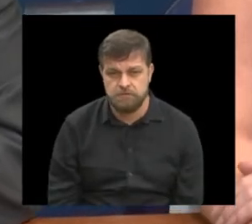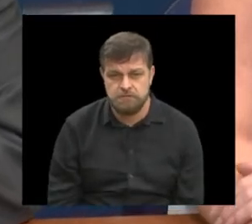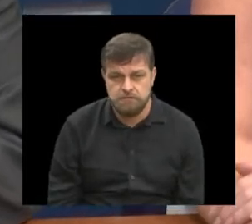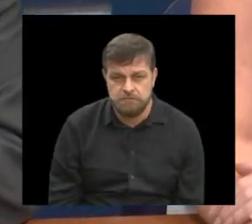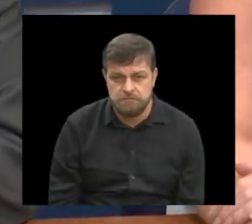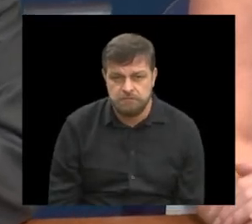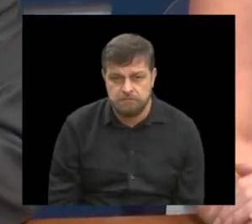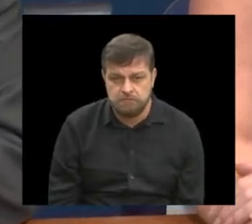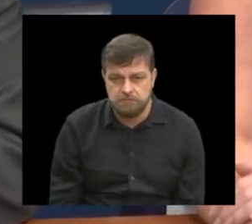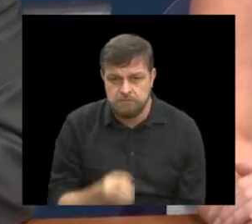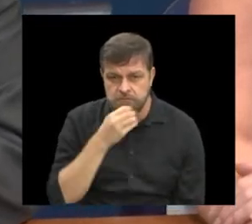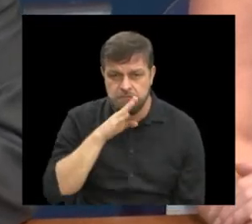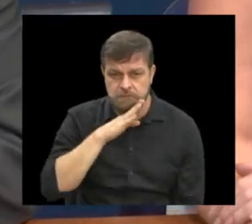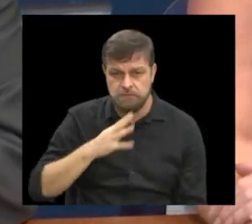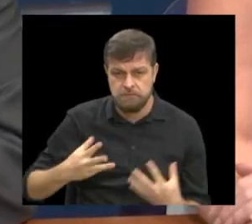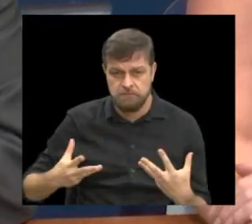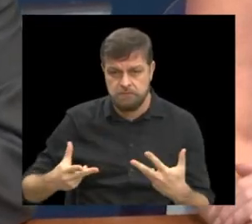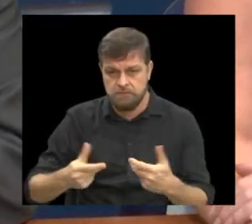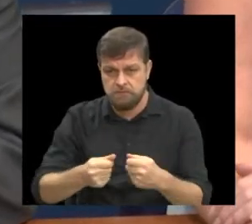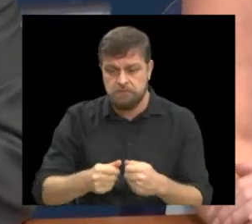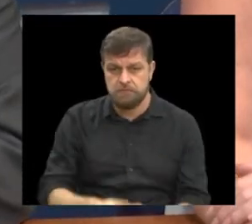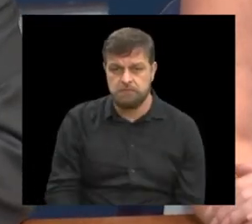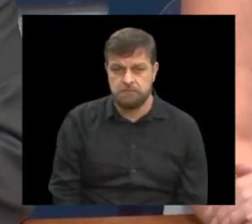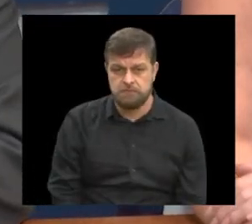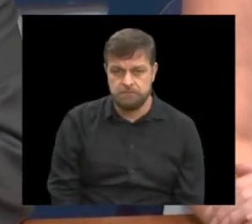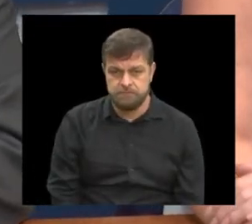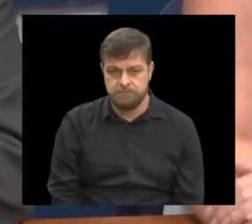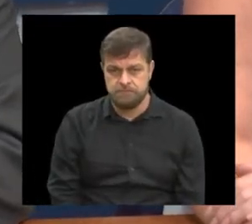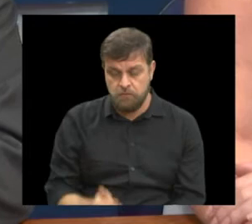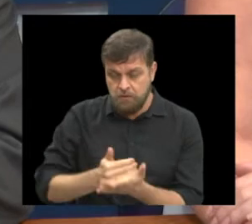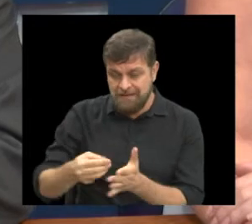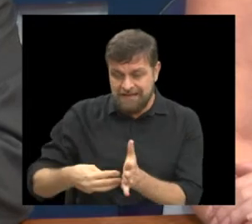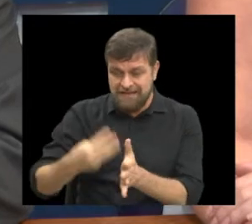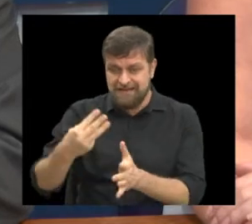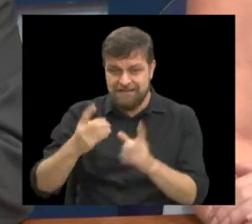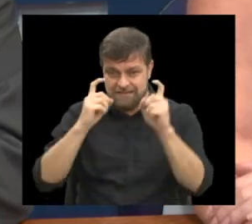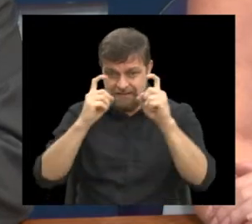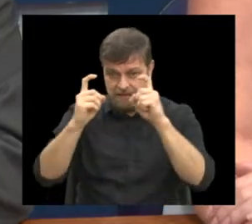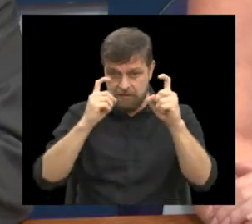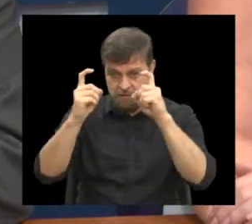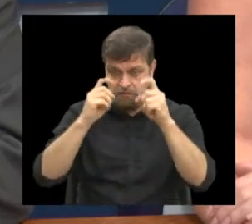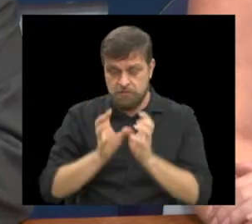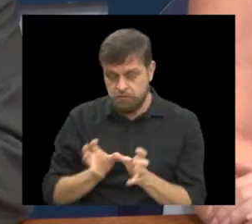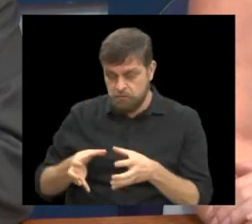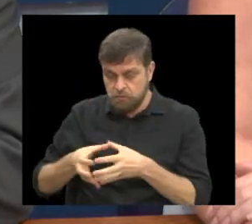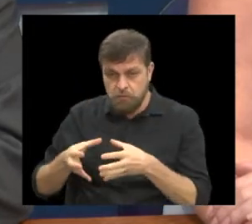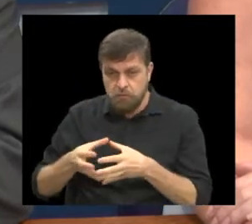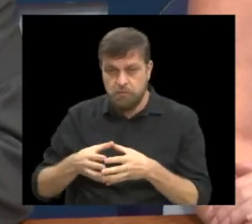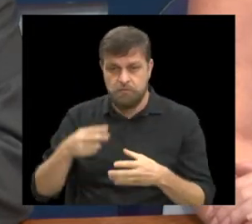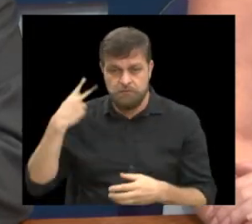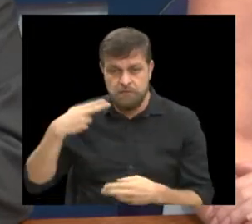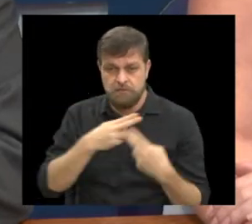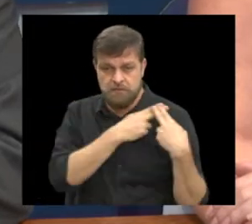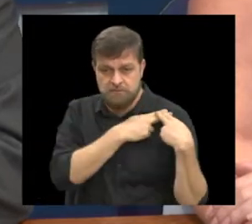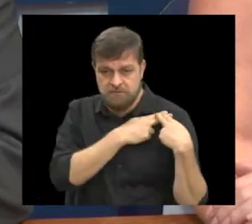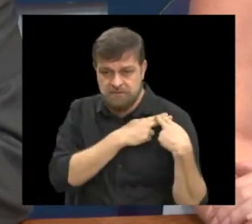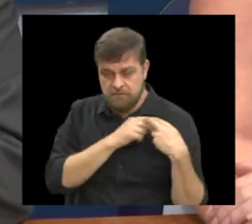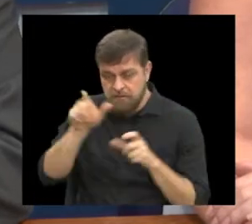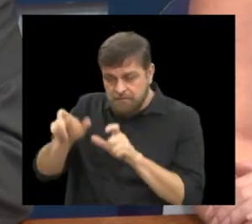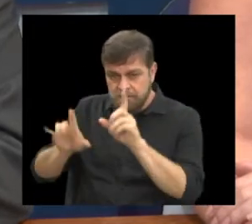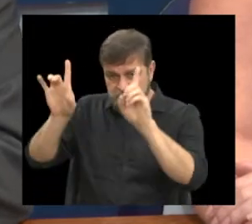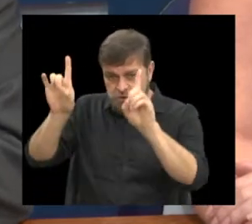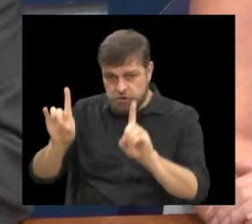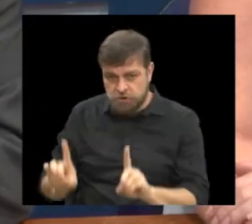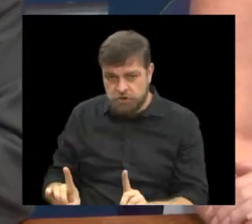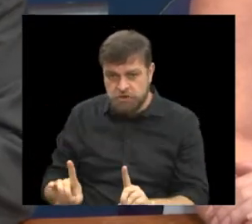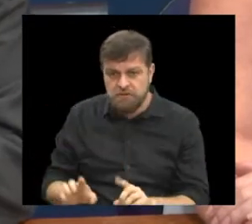Boa tarde a todos. Declaro aberta a terceira reunião ordinária da Comissão das Pessoas com Deficiência